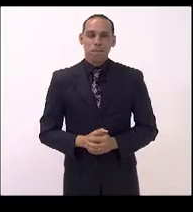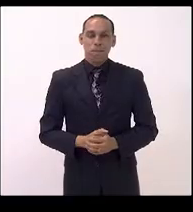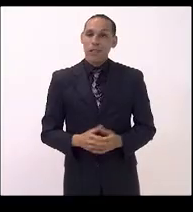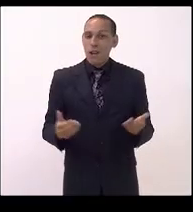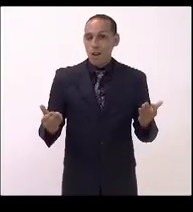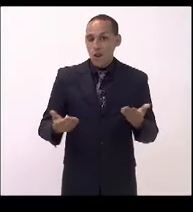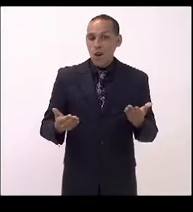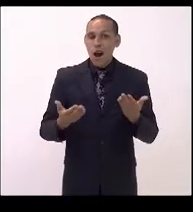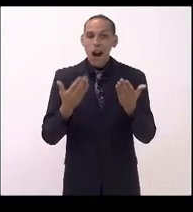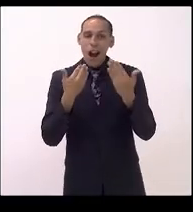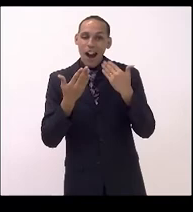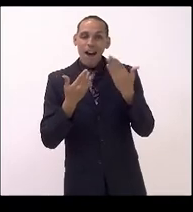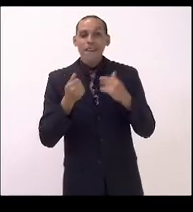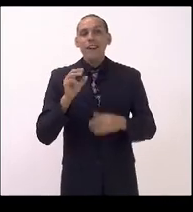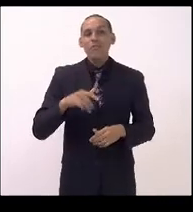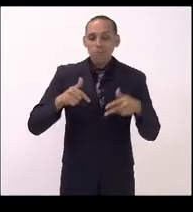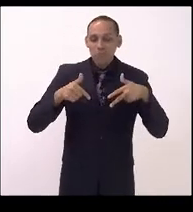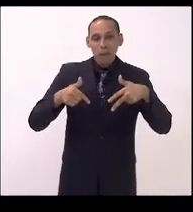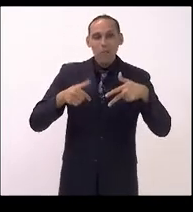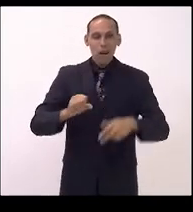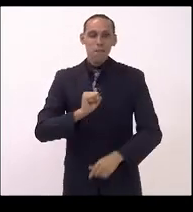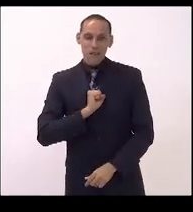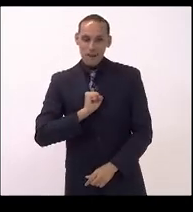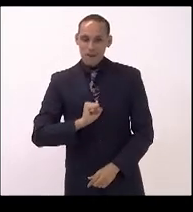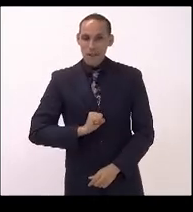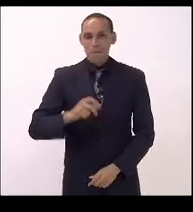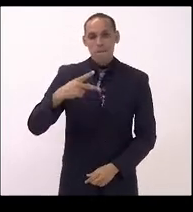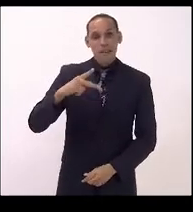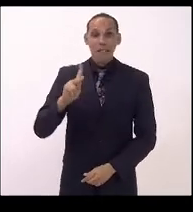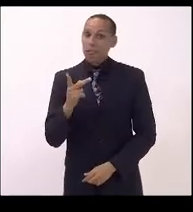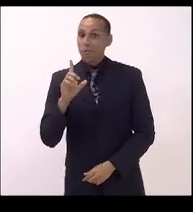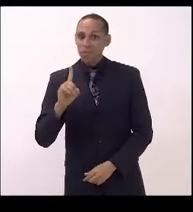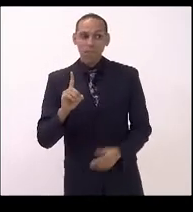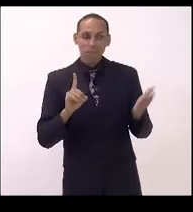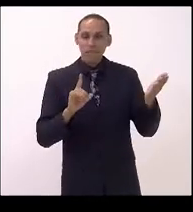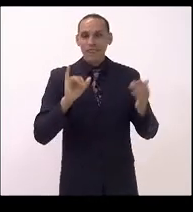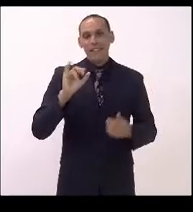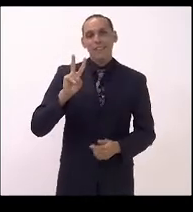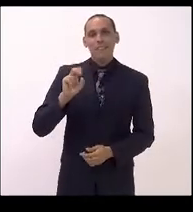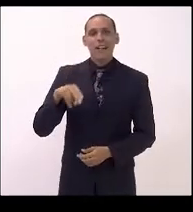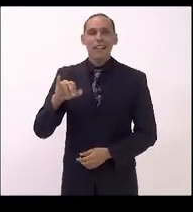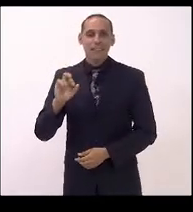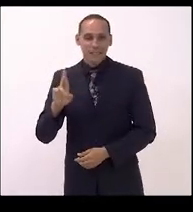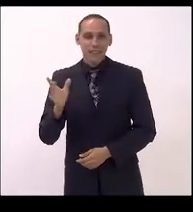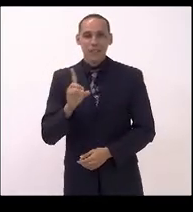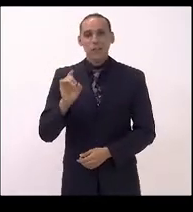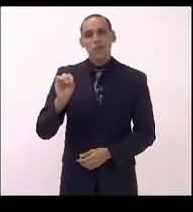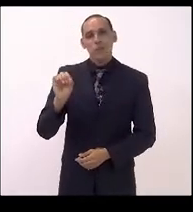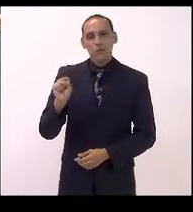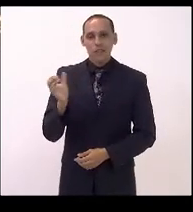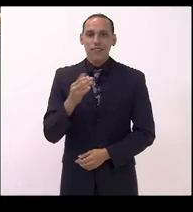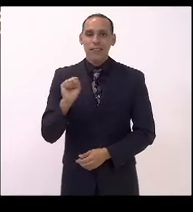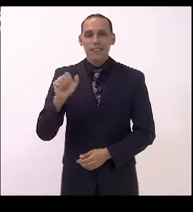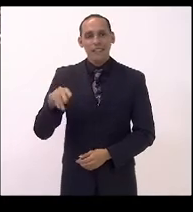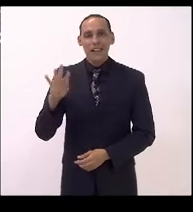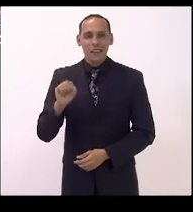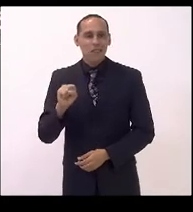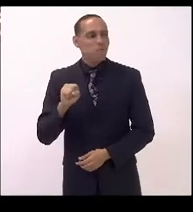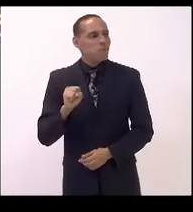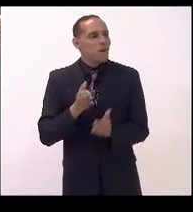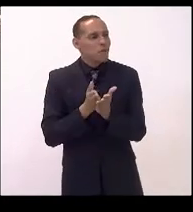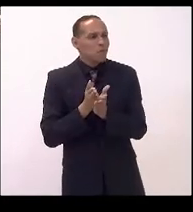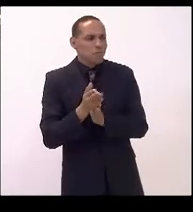Hoje vamos conversar com o ativista sacerdote PhD, Ivanir dos Santos. Ivanir, que